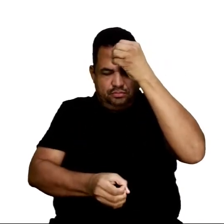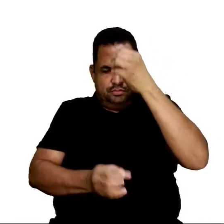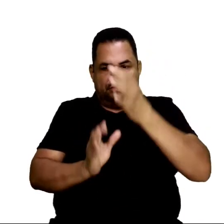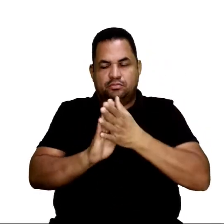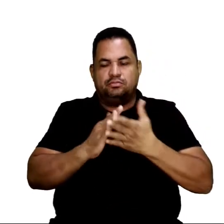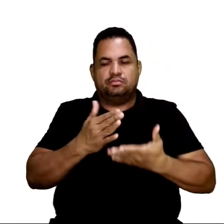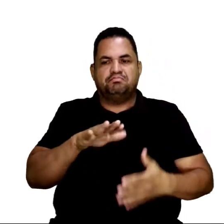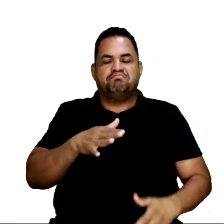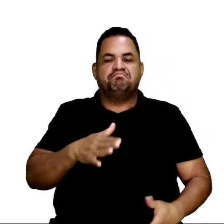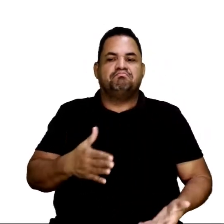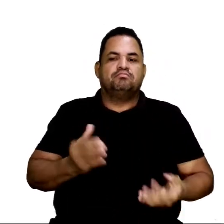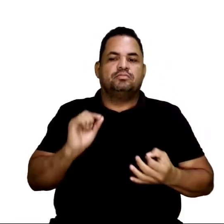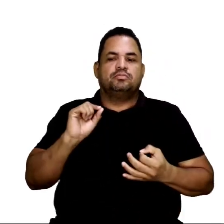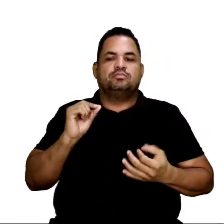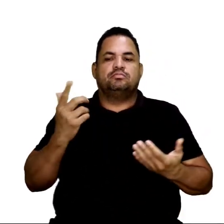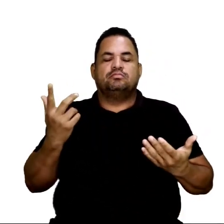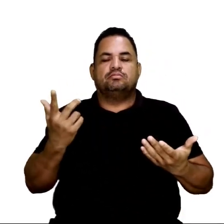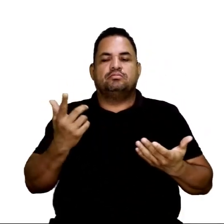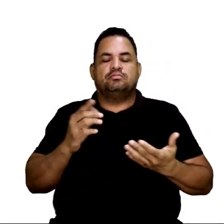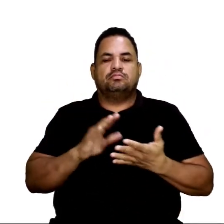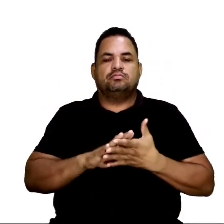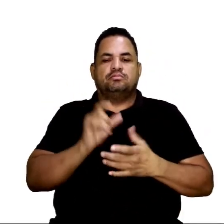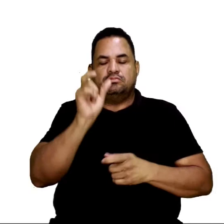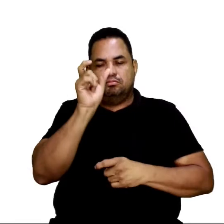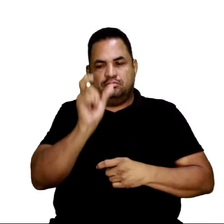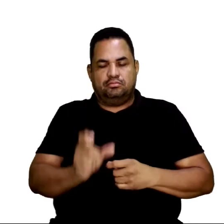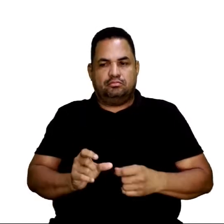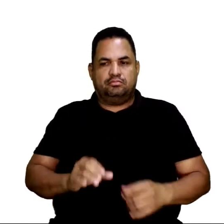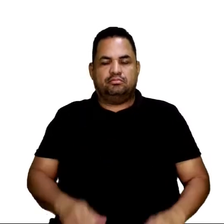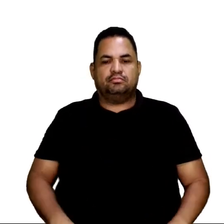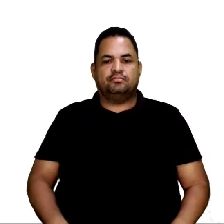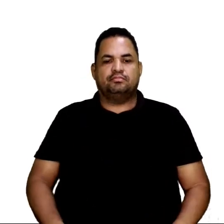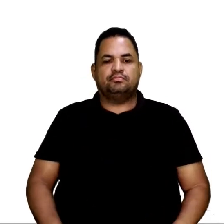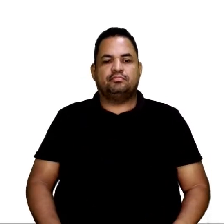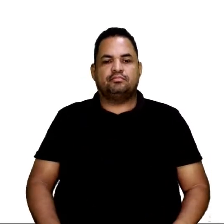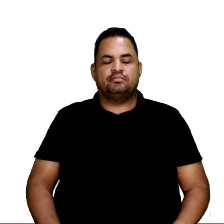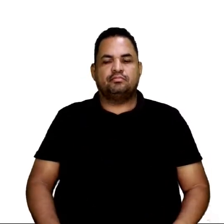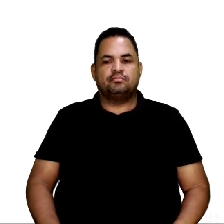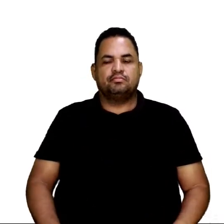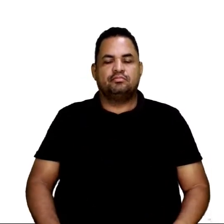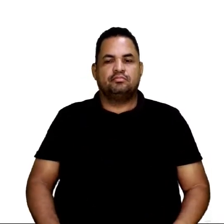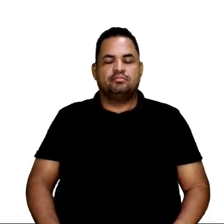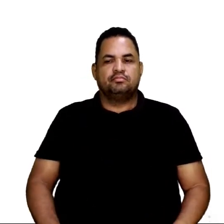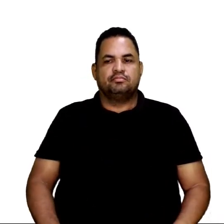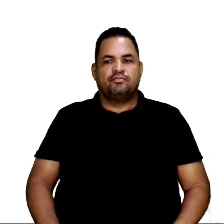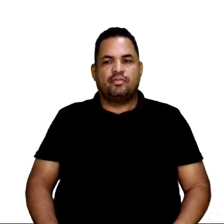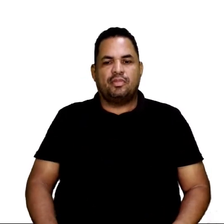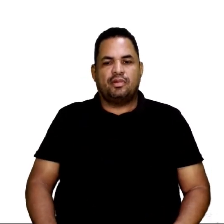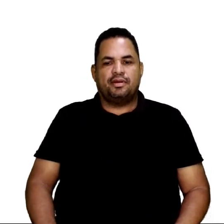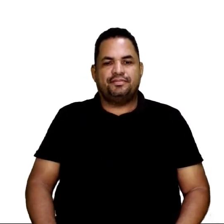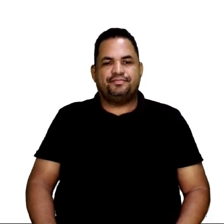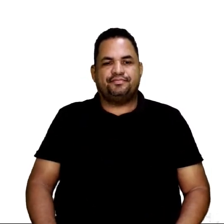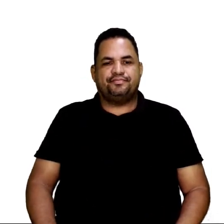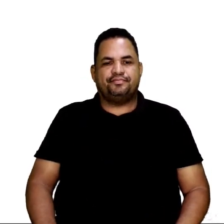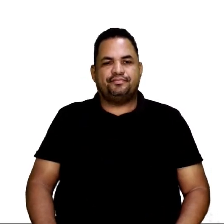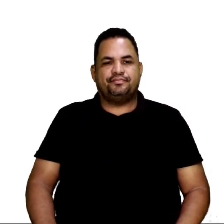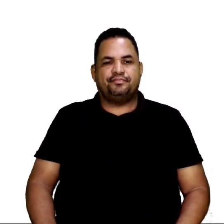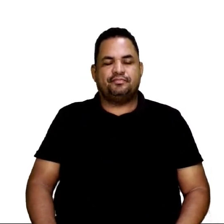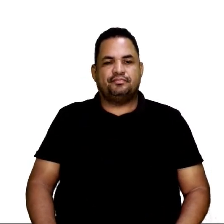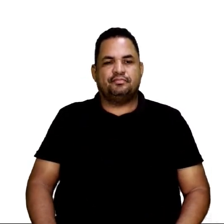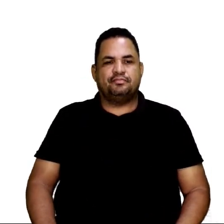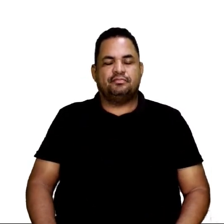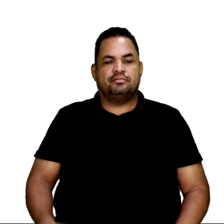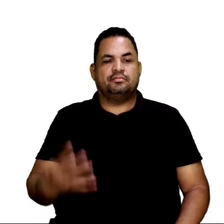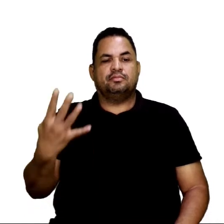menção ali de que vai ser a nossa coluna, tá? Mas ainda não foi feito nesse momento essa substituição.